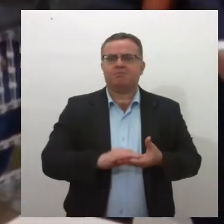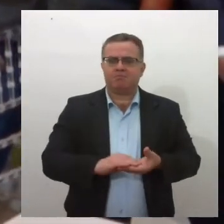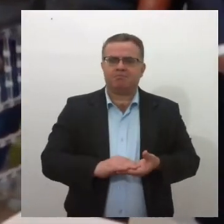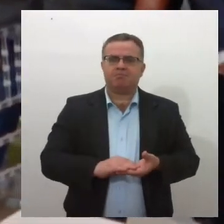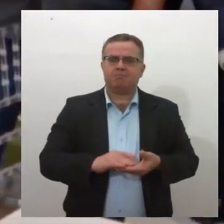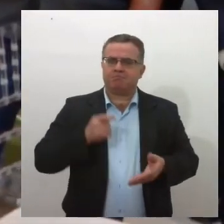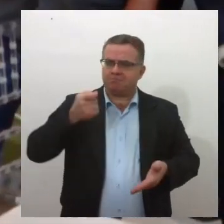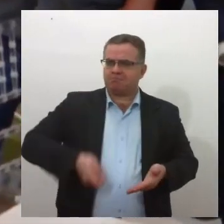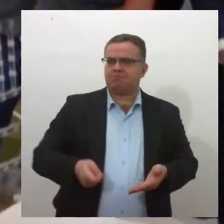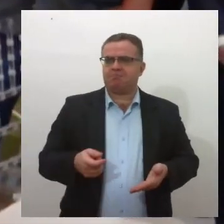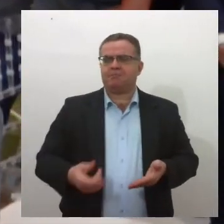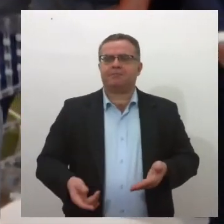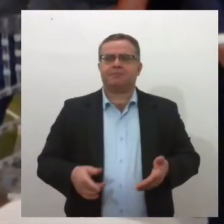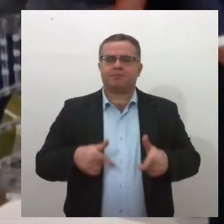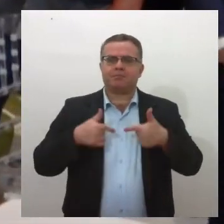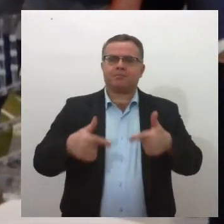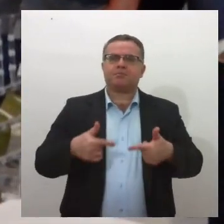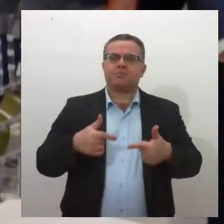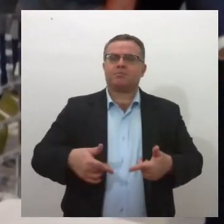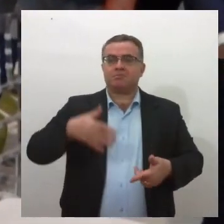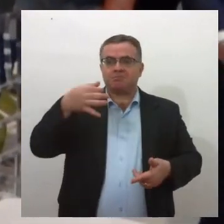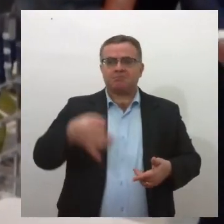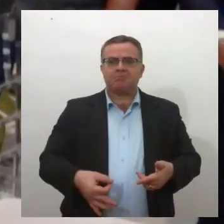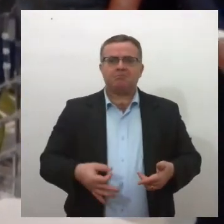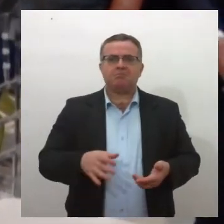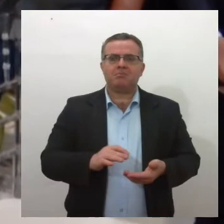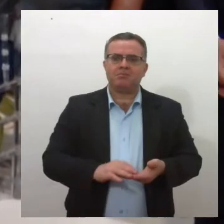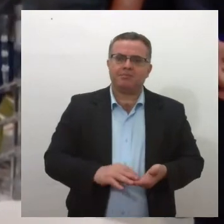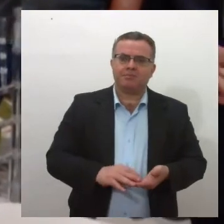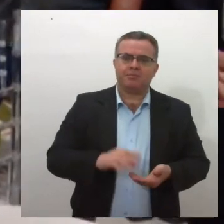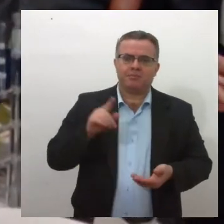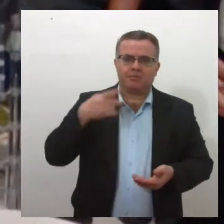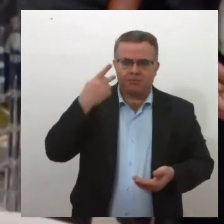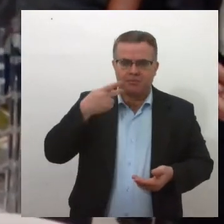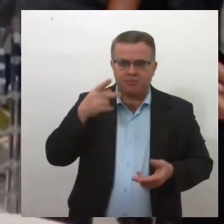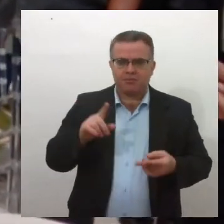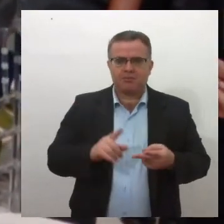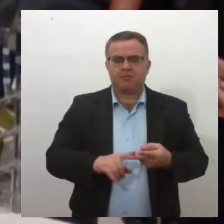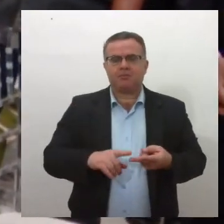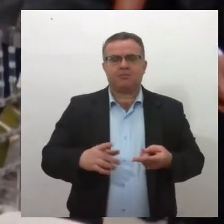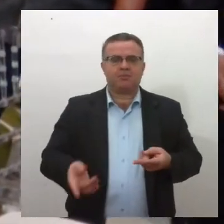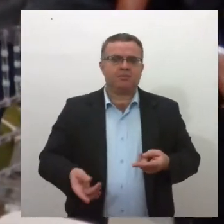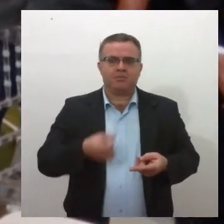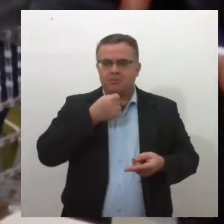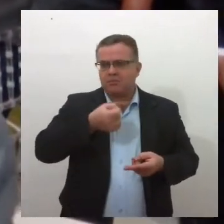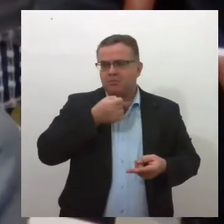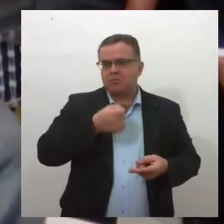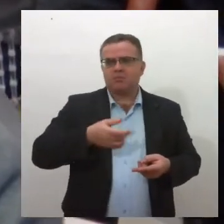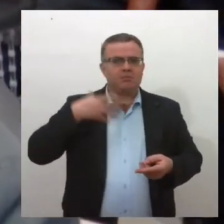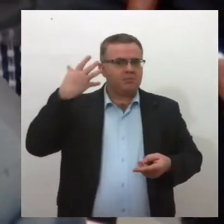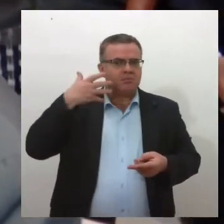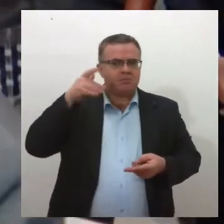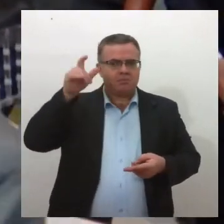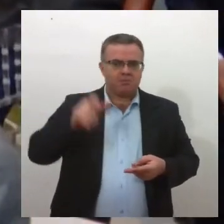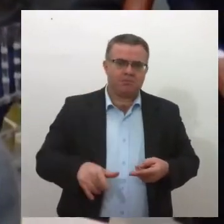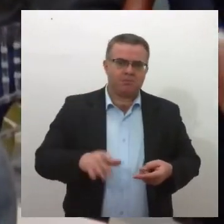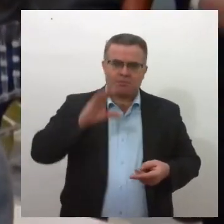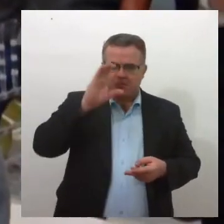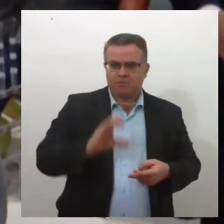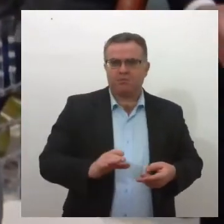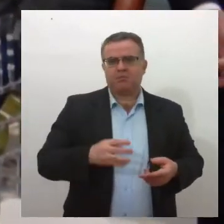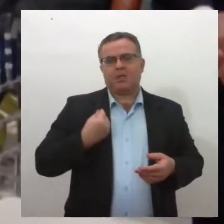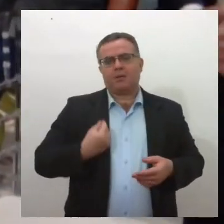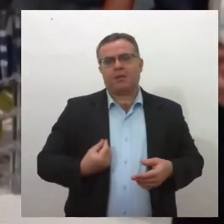determinação, com palavra empenhada e cumprida. Ele foi político, foi desportista, né? Ele foi um cidadão que